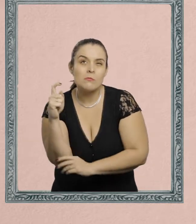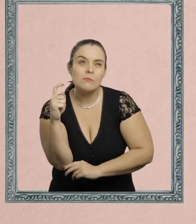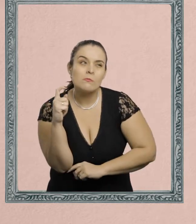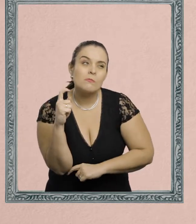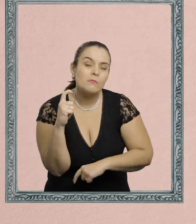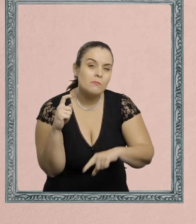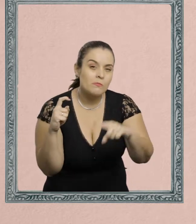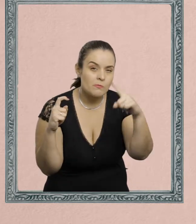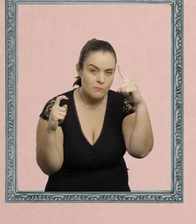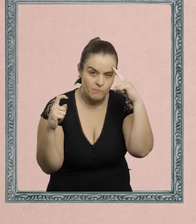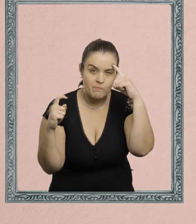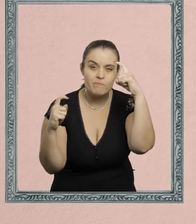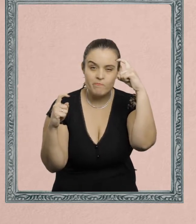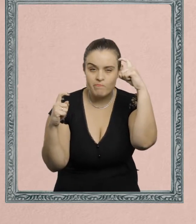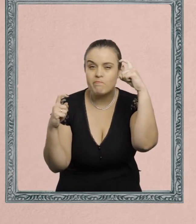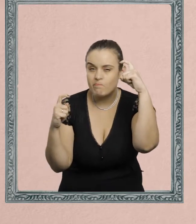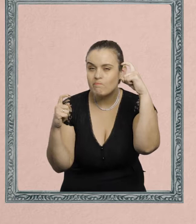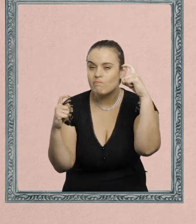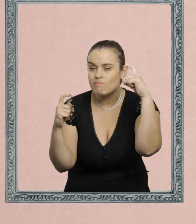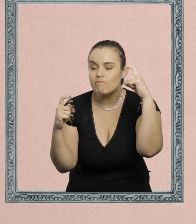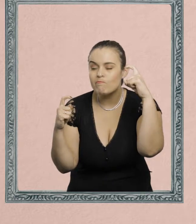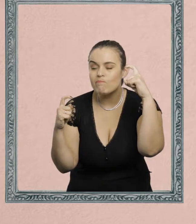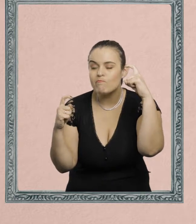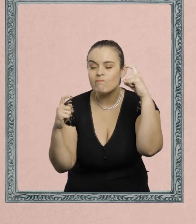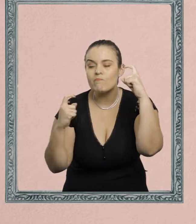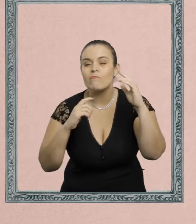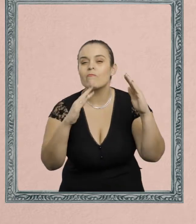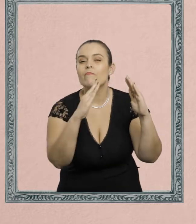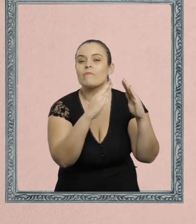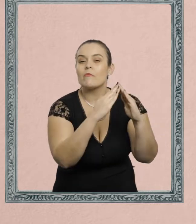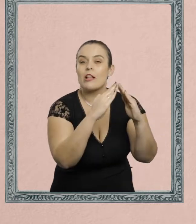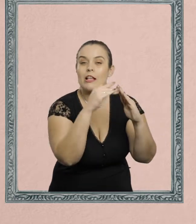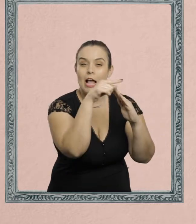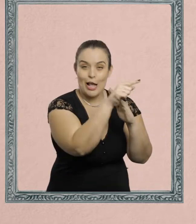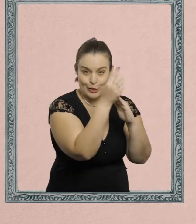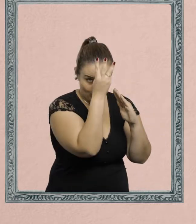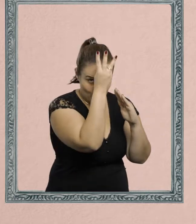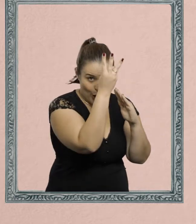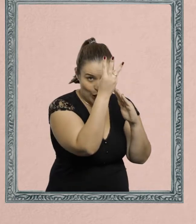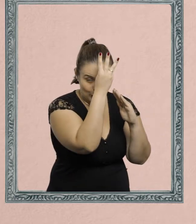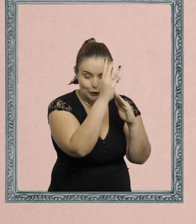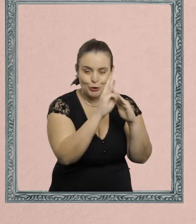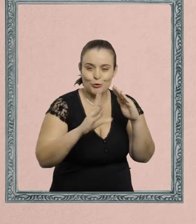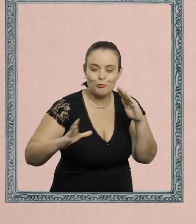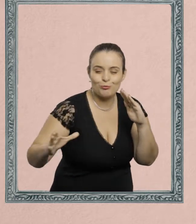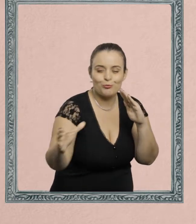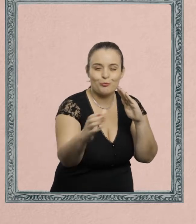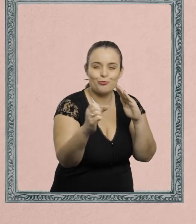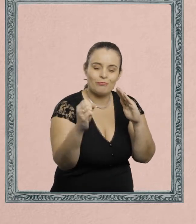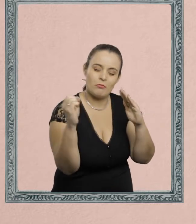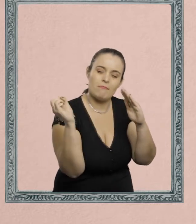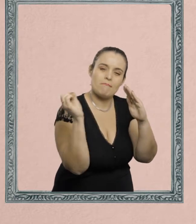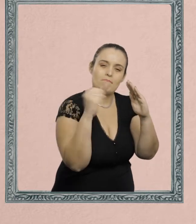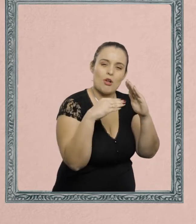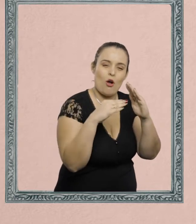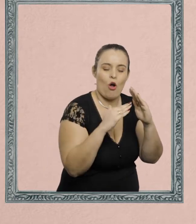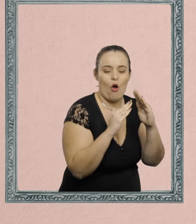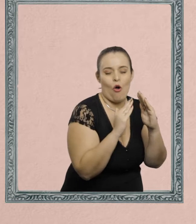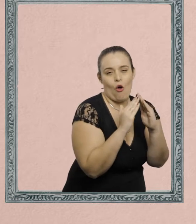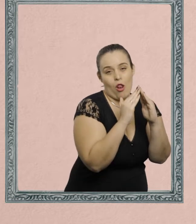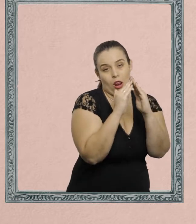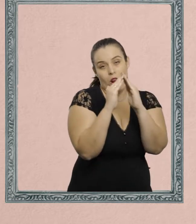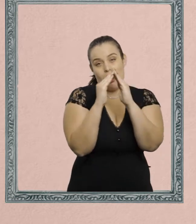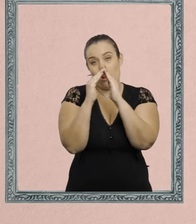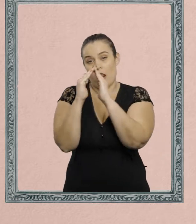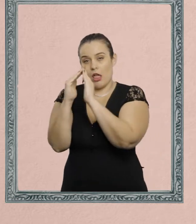Capitão Gancho teve uma ideia. Ele colocou as crianças dentro da casinha de Wendy. Depois, os piratas pegaram a casinha